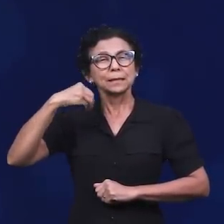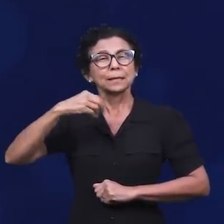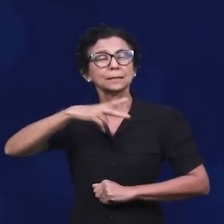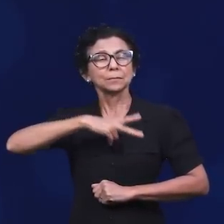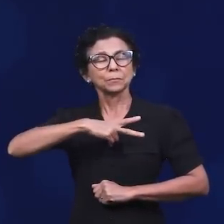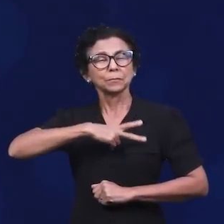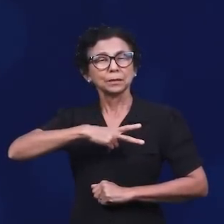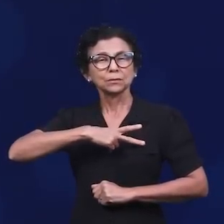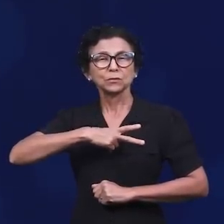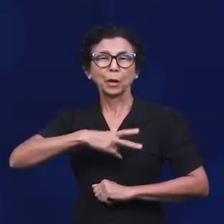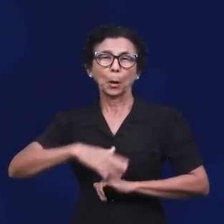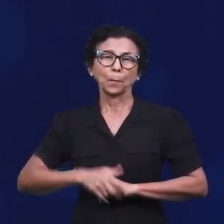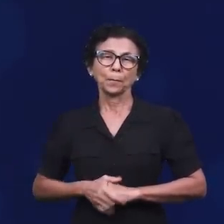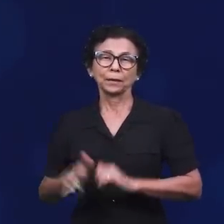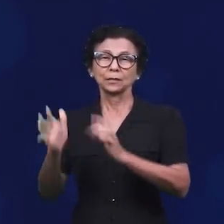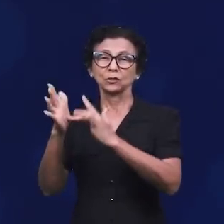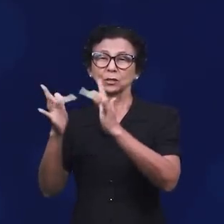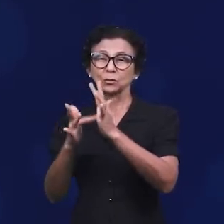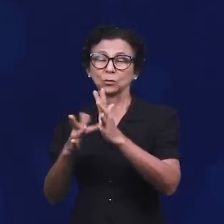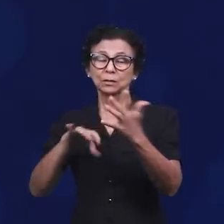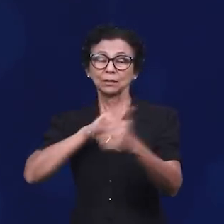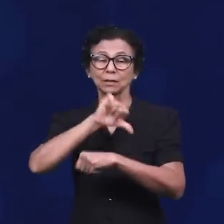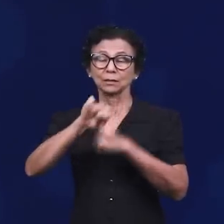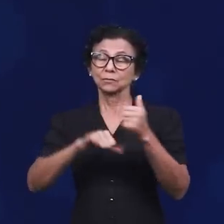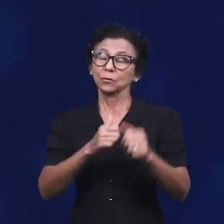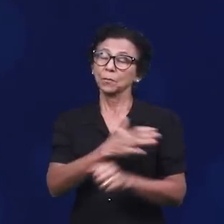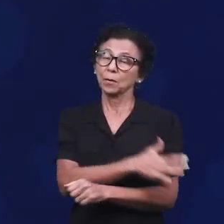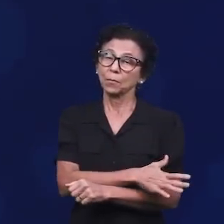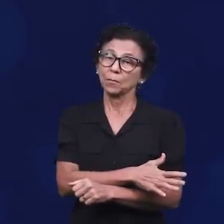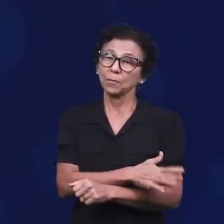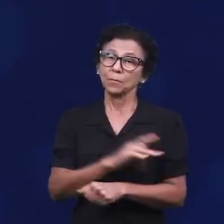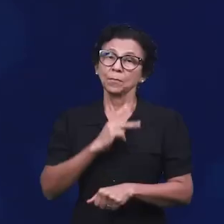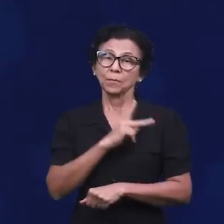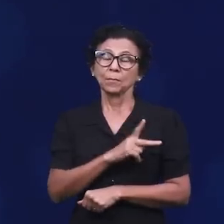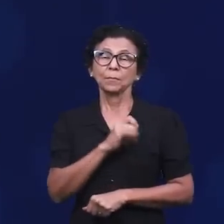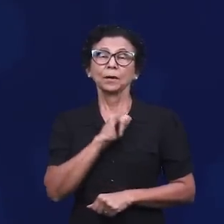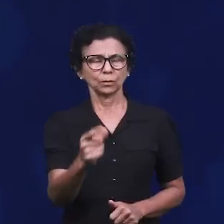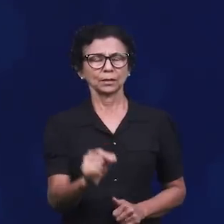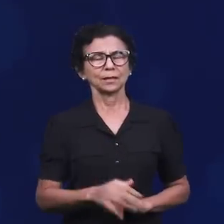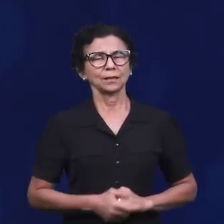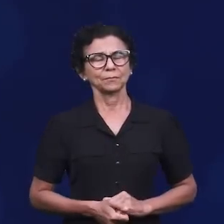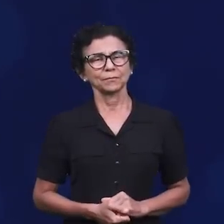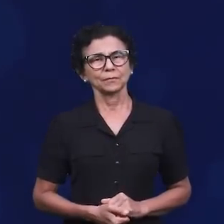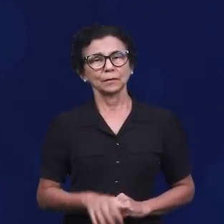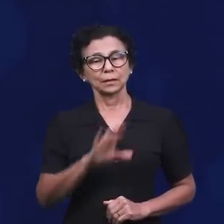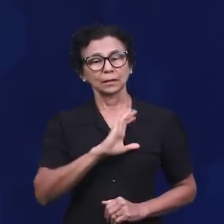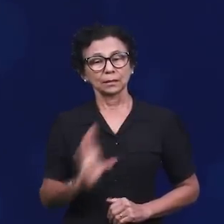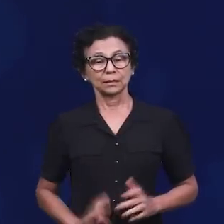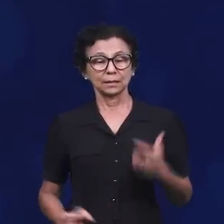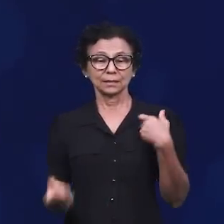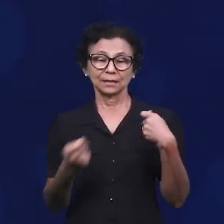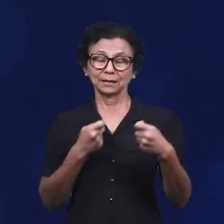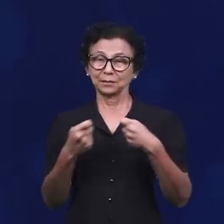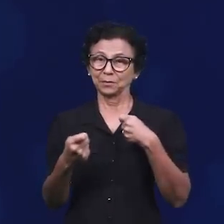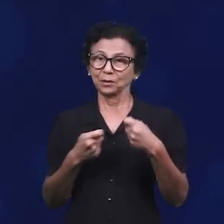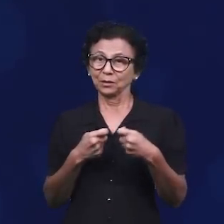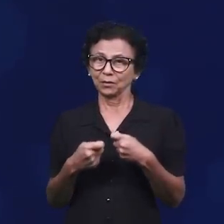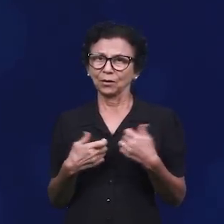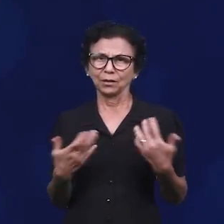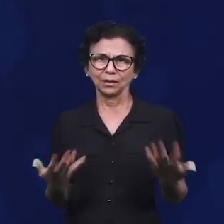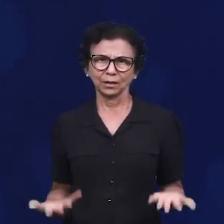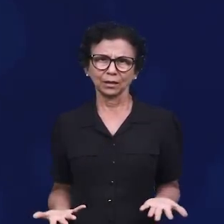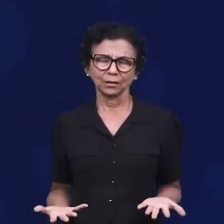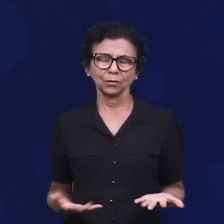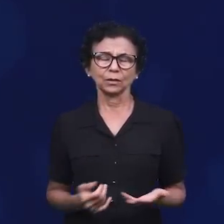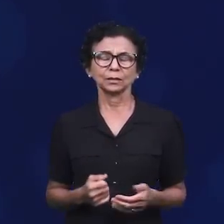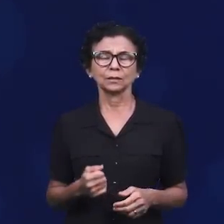que transformou a sua vida. Que ele diz assim, não vivo mais eu, mas Cristo vive em mim. E a vida que eu vivo agora na carne, vivo